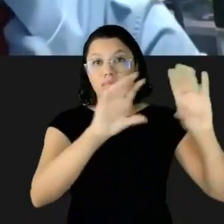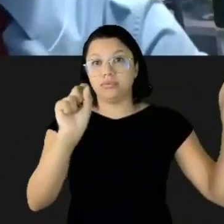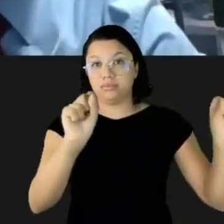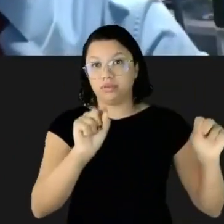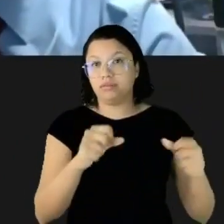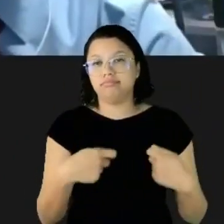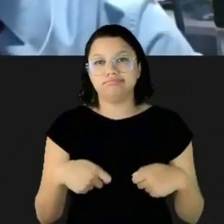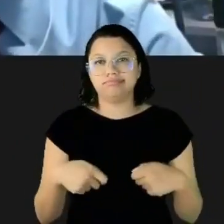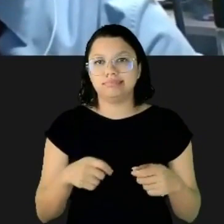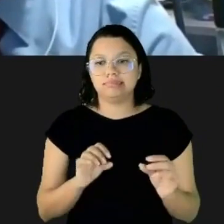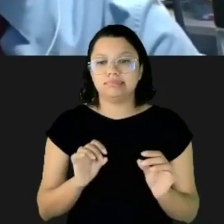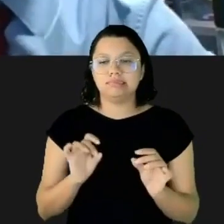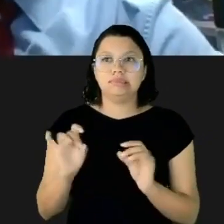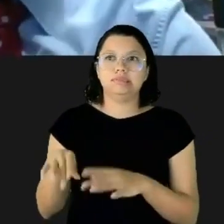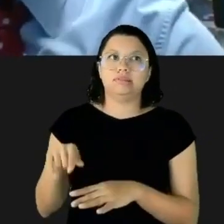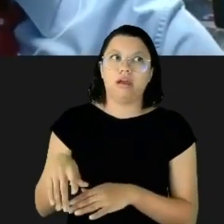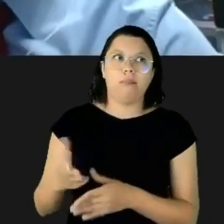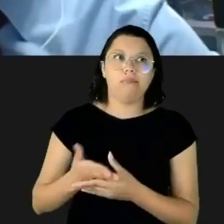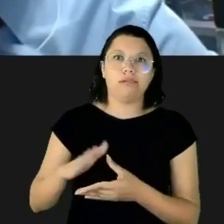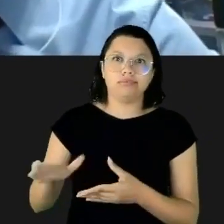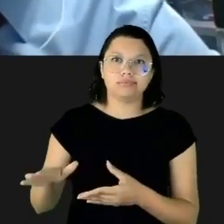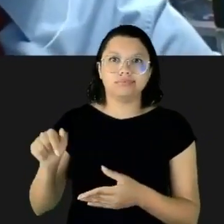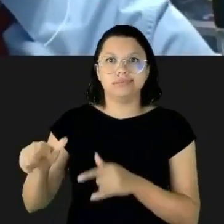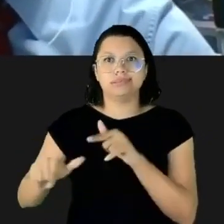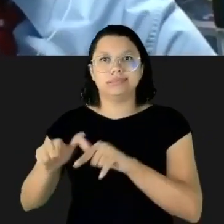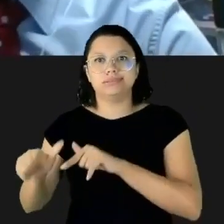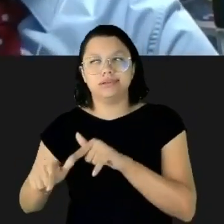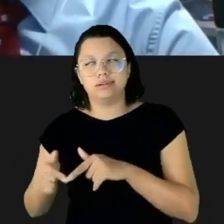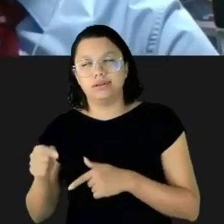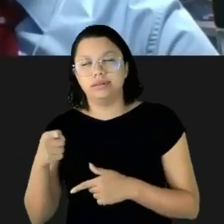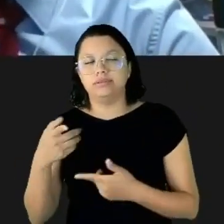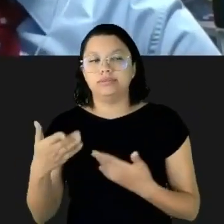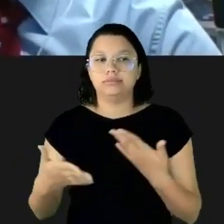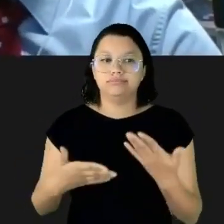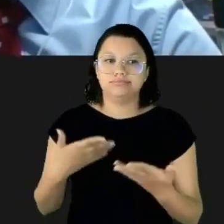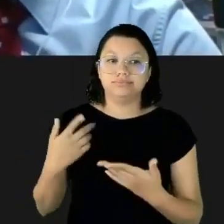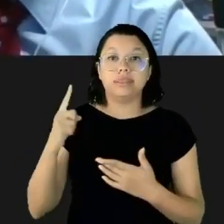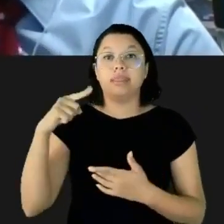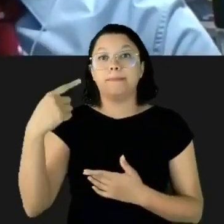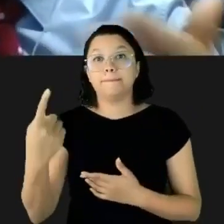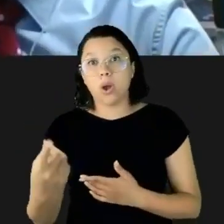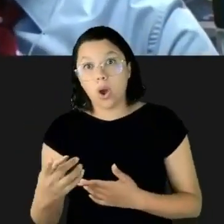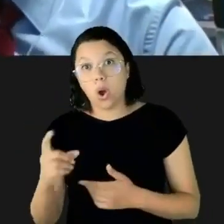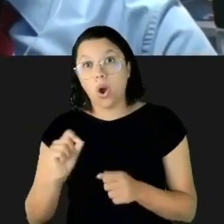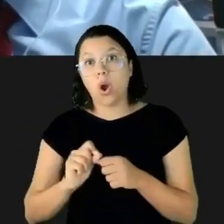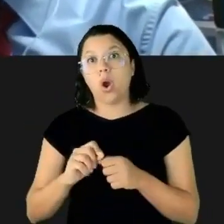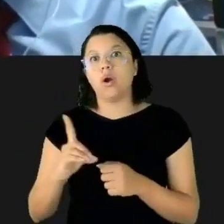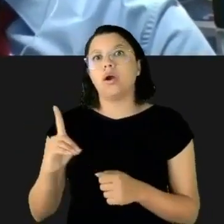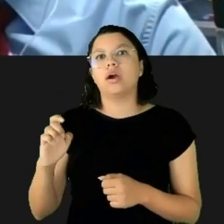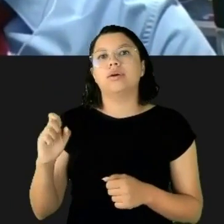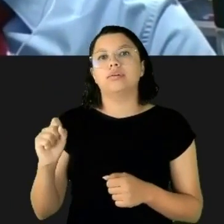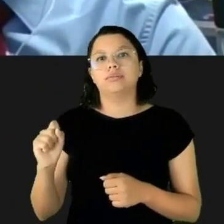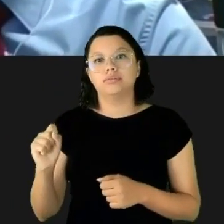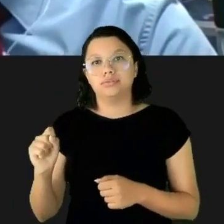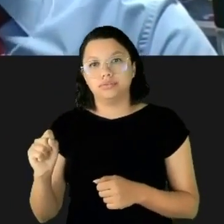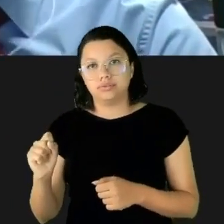você não precisa deixar o processo lá na tarefa para você depois despachar